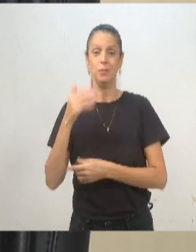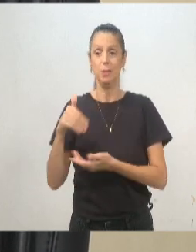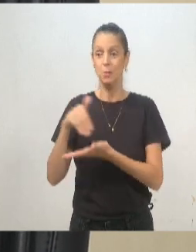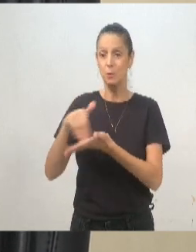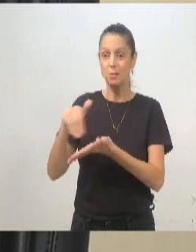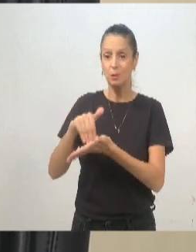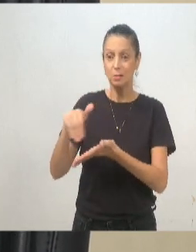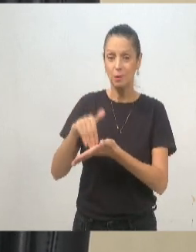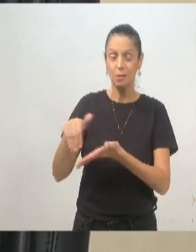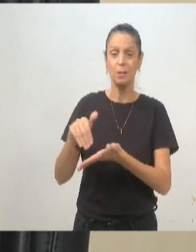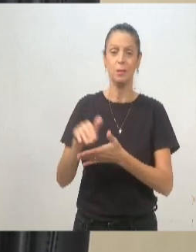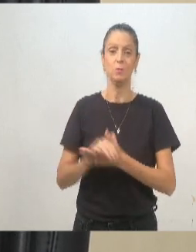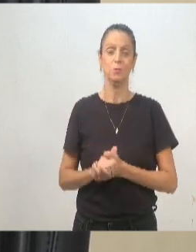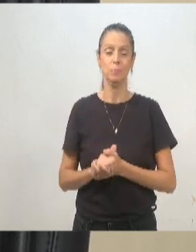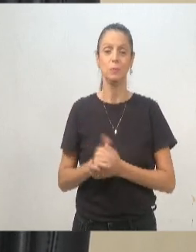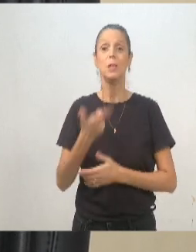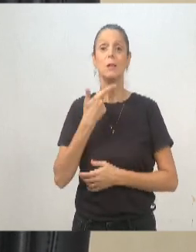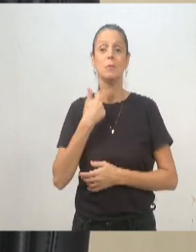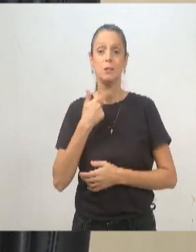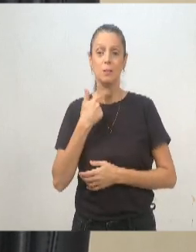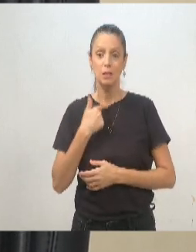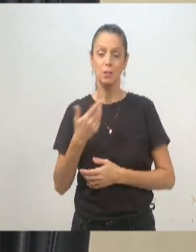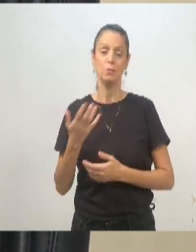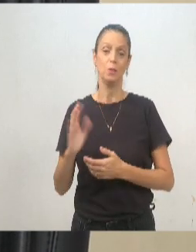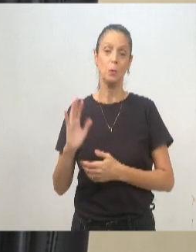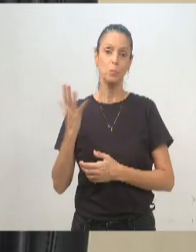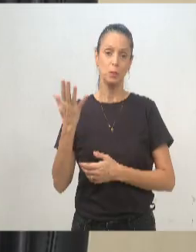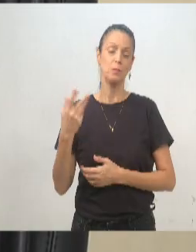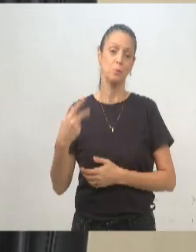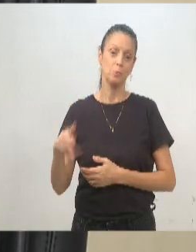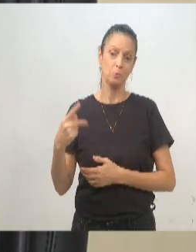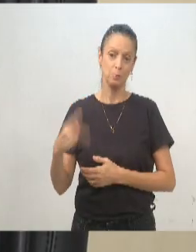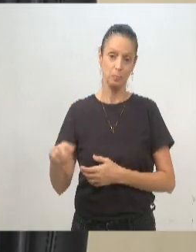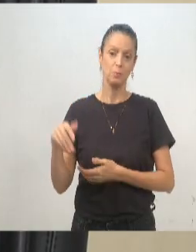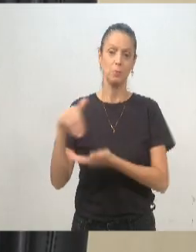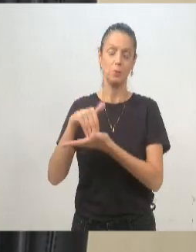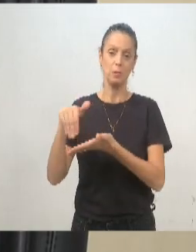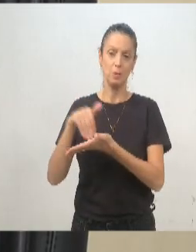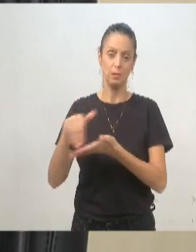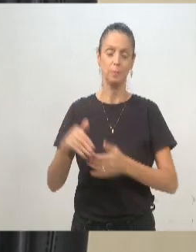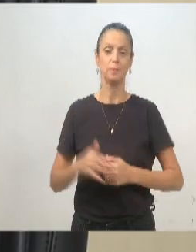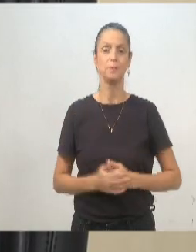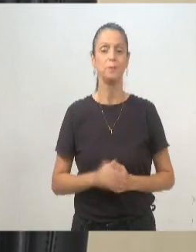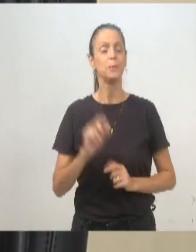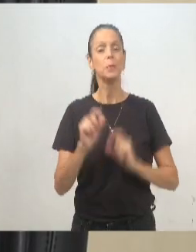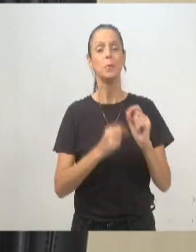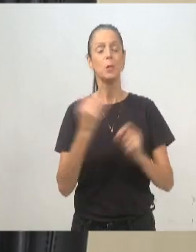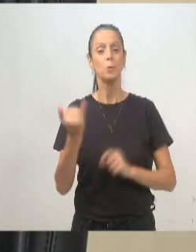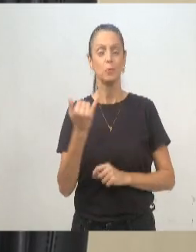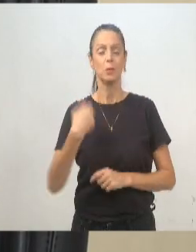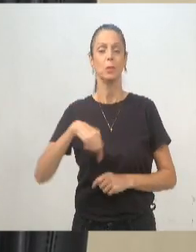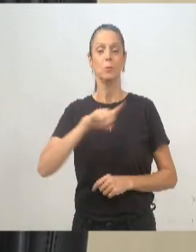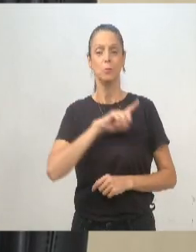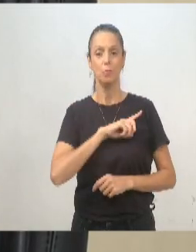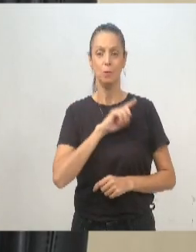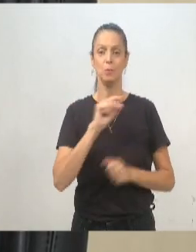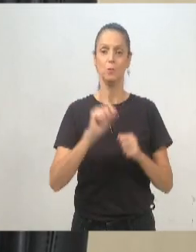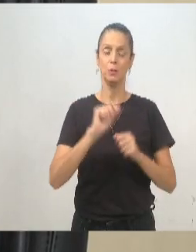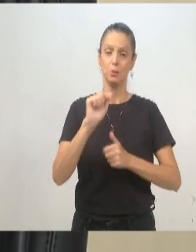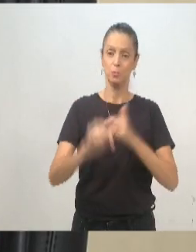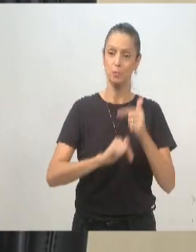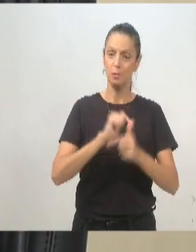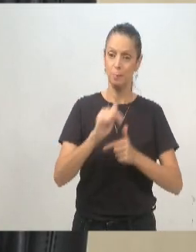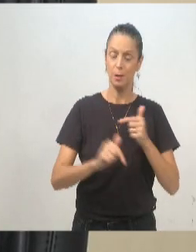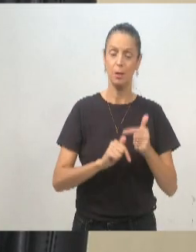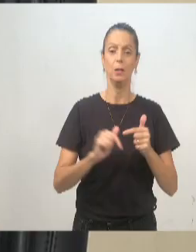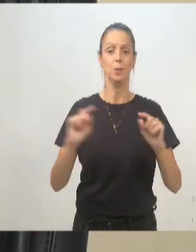e as secretárias desejam para o dia a dia das suas secretarias, né? O importante é que nós estamos fazendo um trabalho que vai